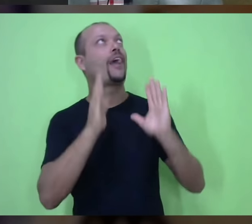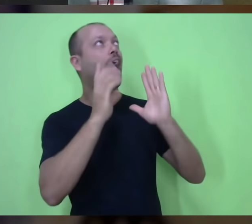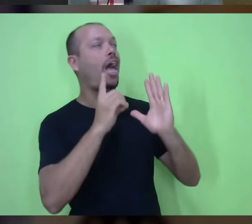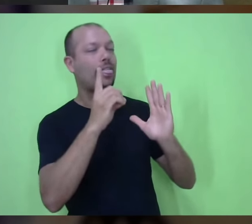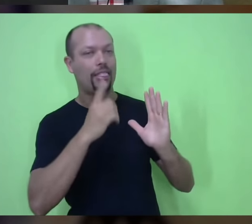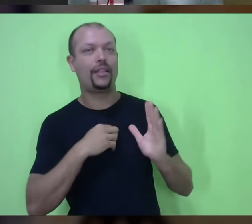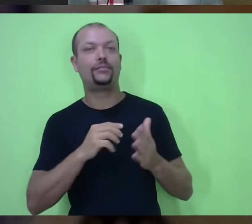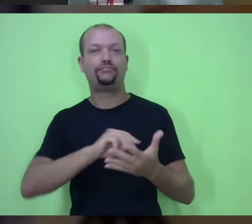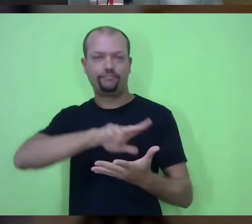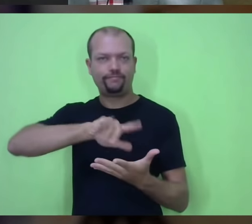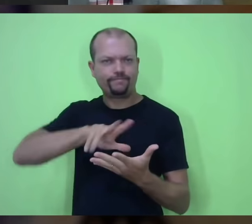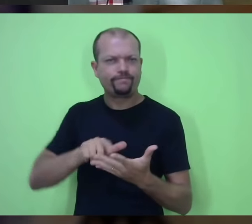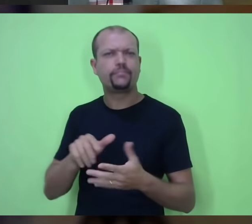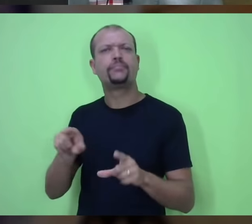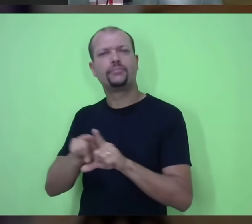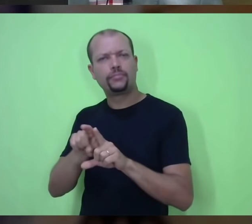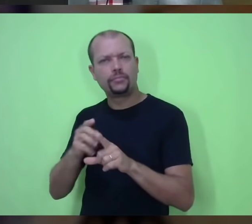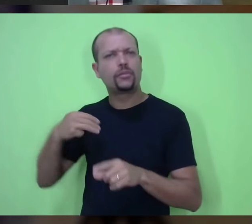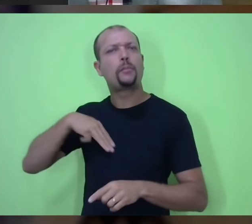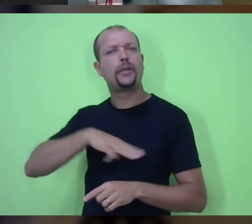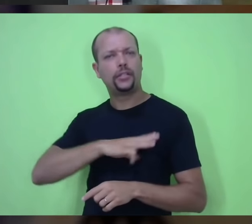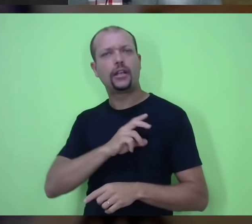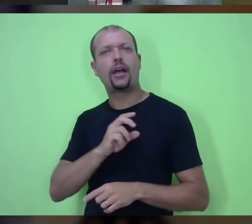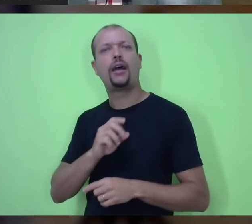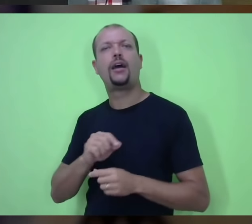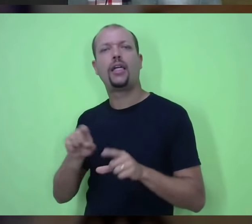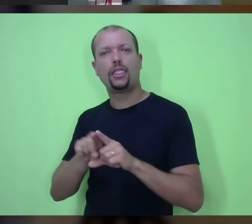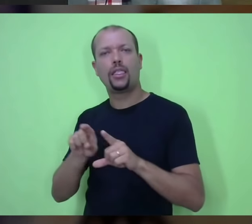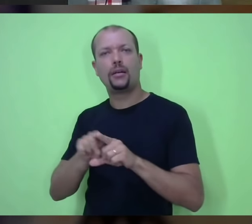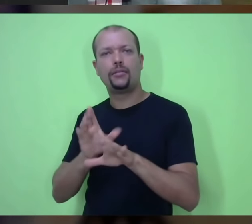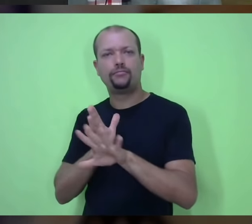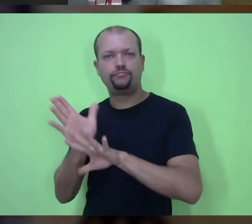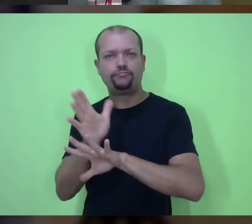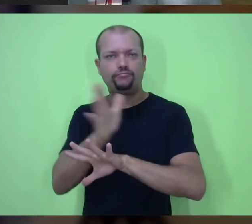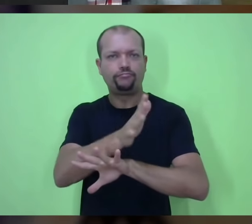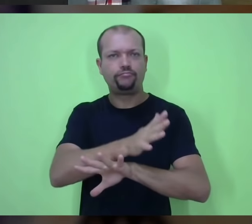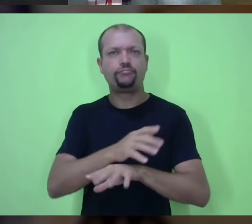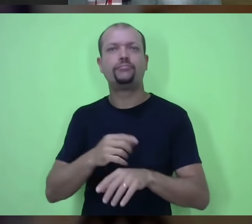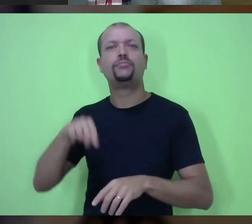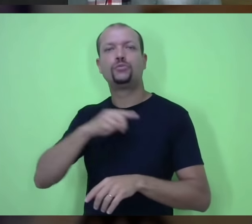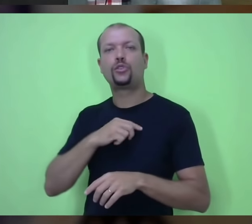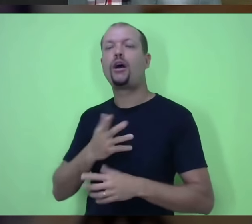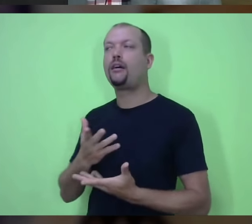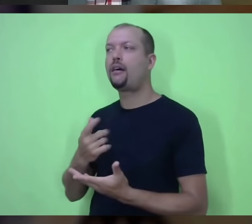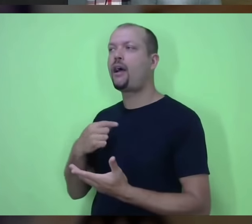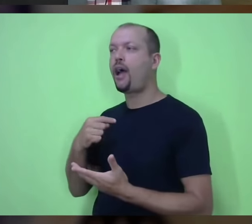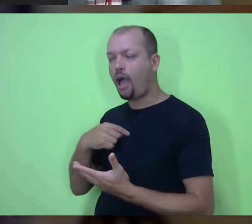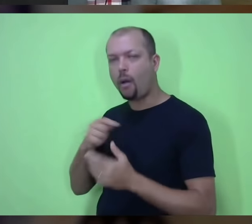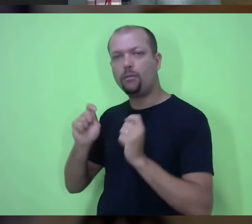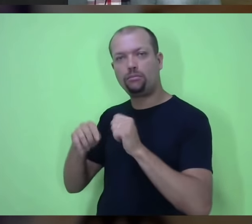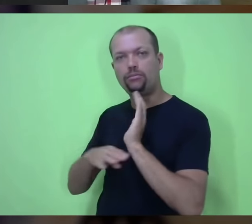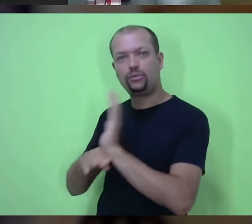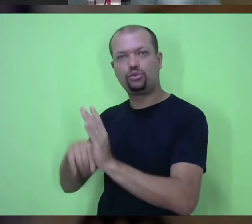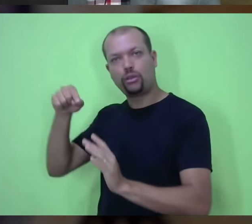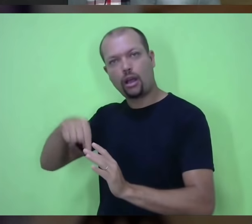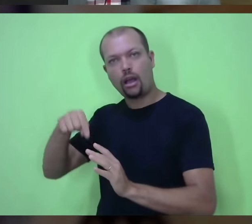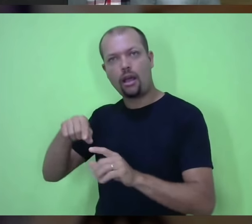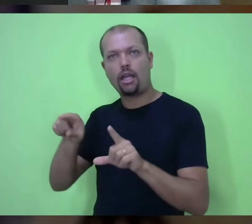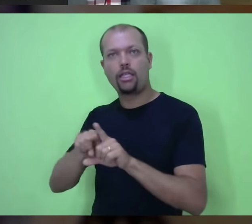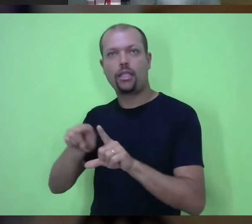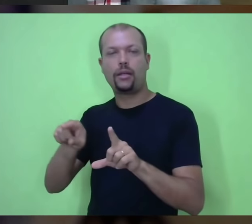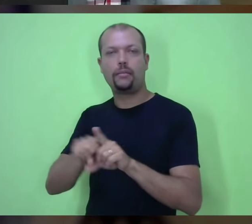intenção, né? A Escola Sabatina, junto com o Ministério Adventista das Possibilidades, o qual também tenho o privilégio de servir aqui na